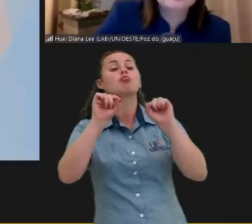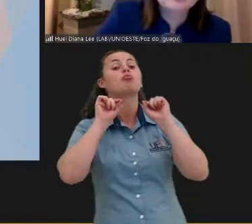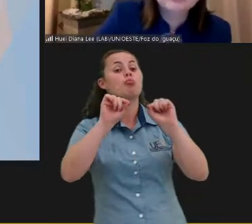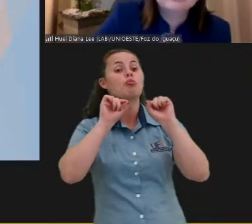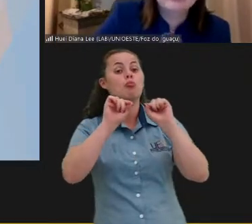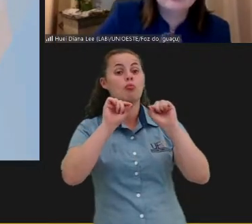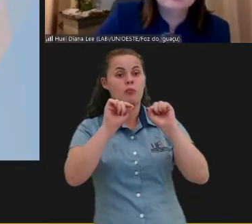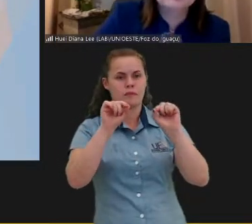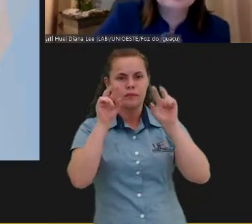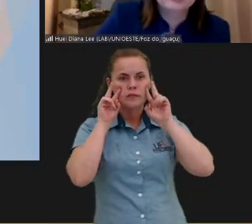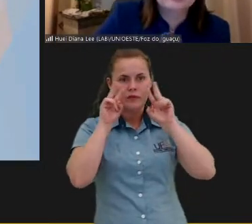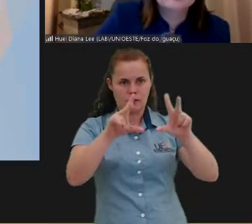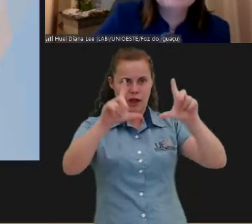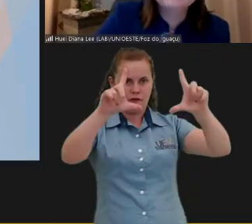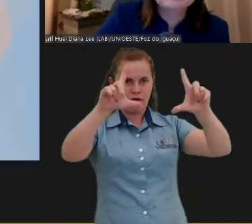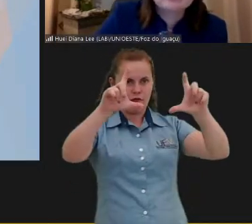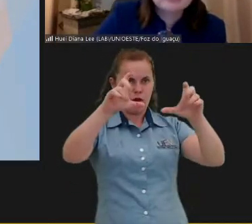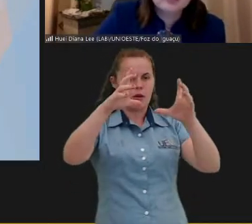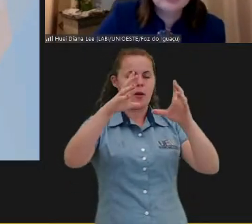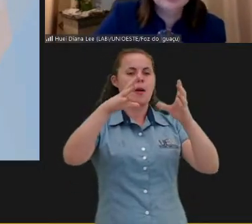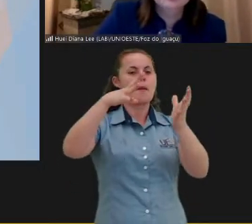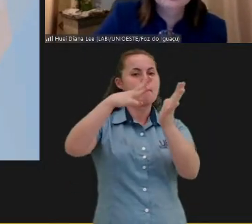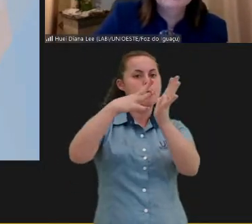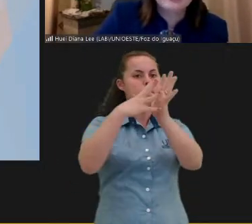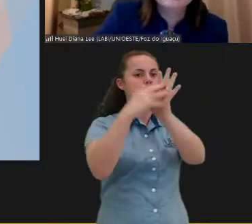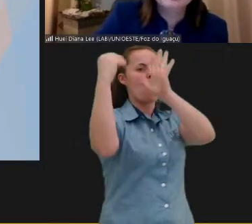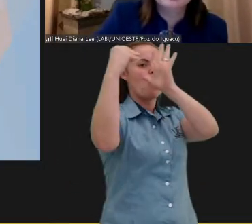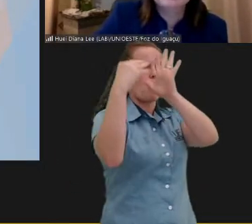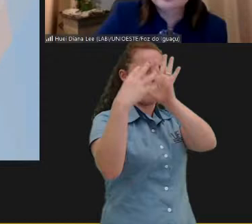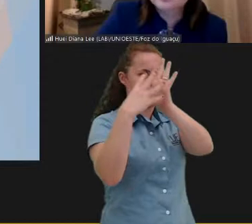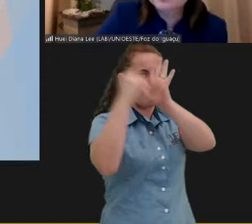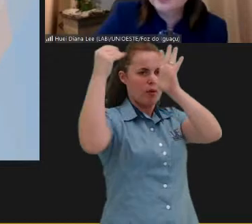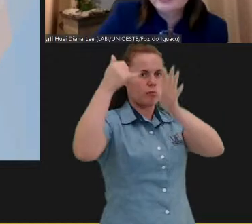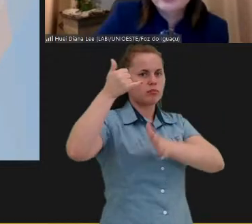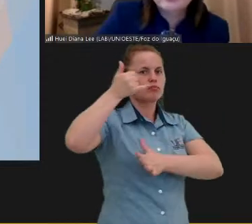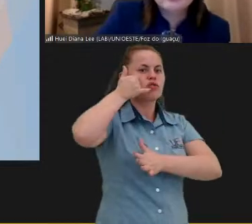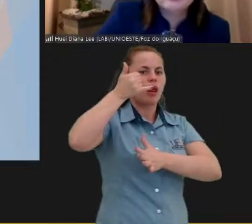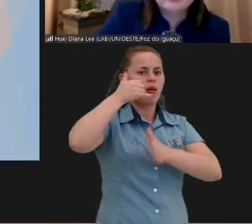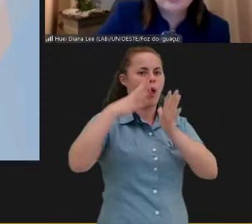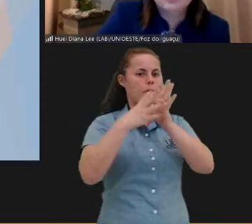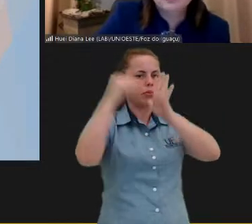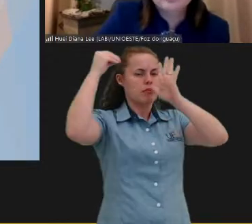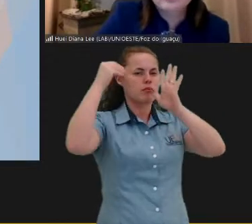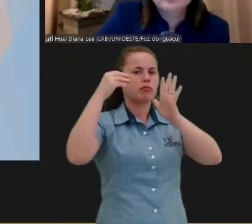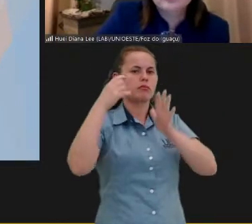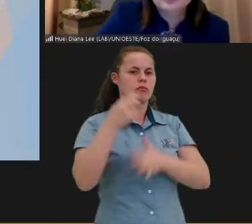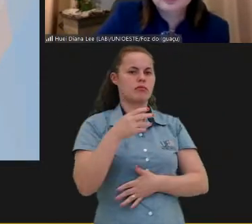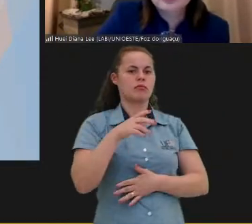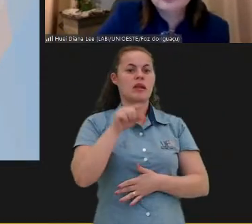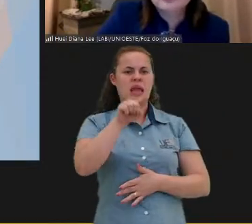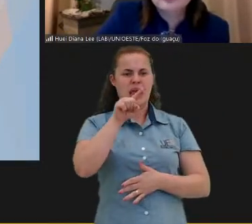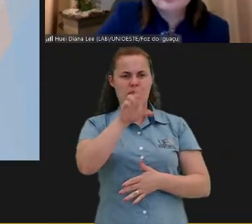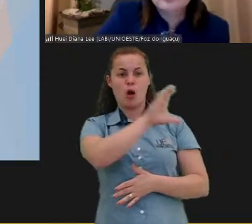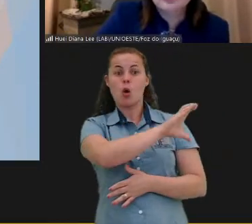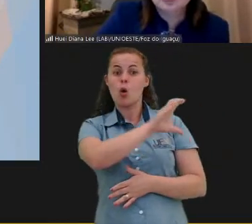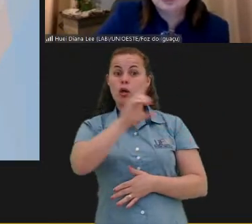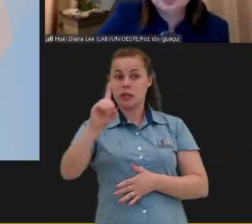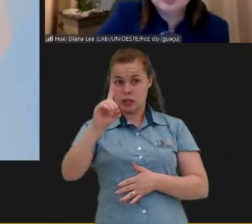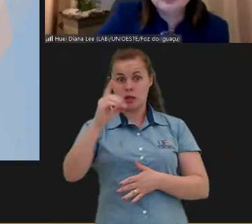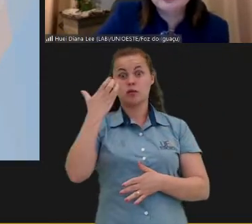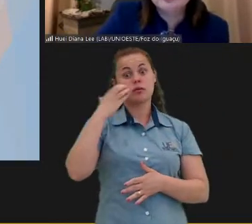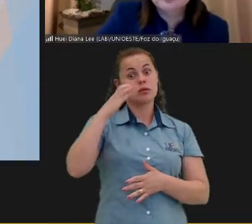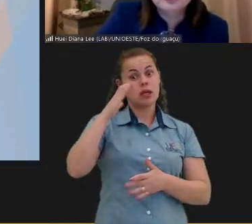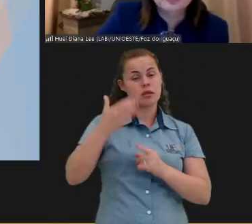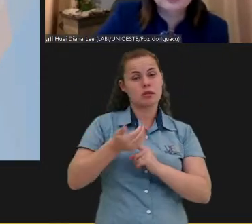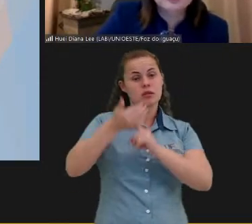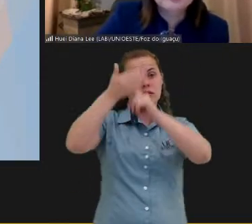veja, isso aqui é uma tela capturada do Barry Joseph. Ele é o coordenador de ciência e